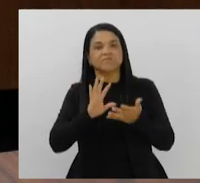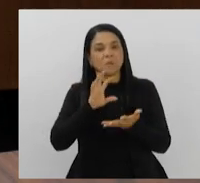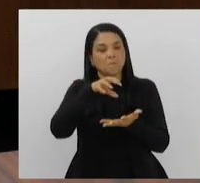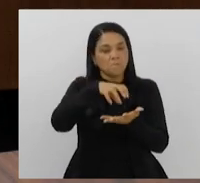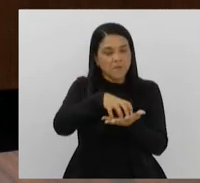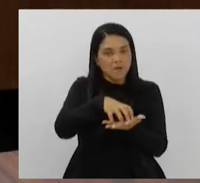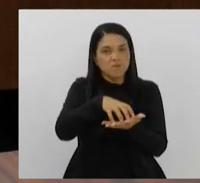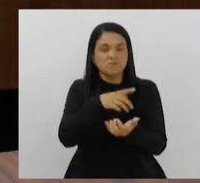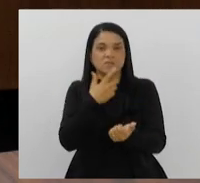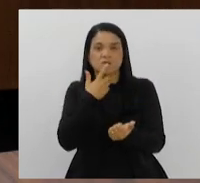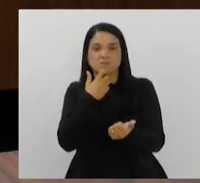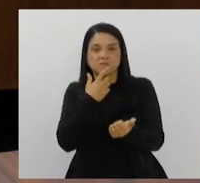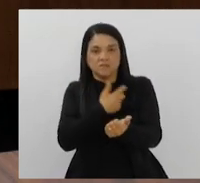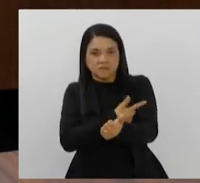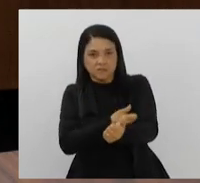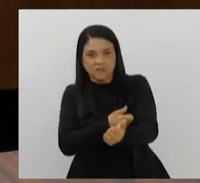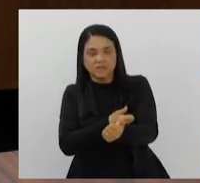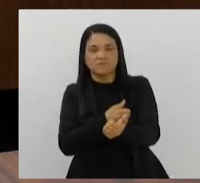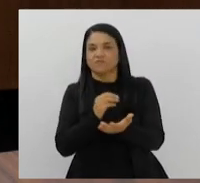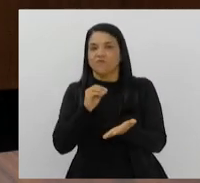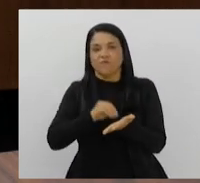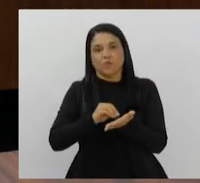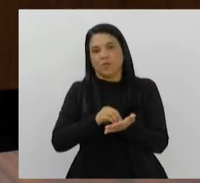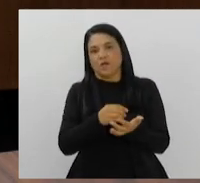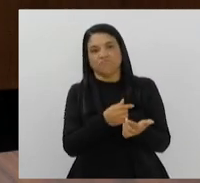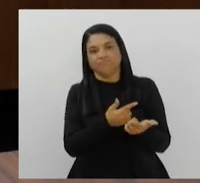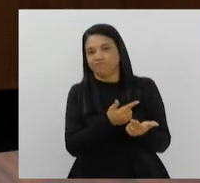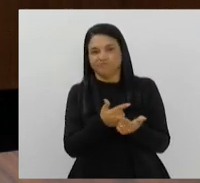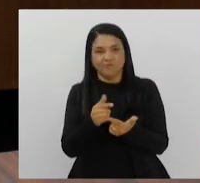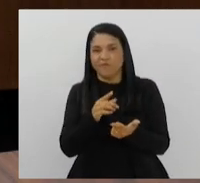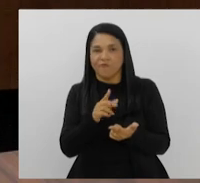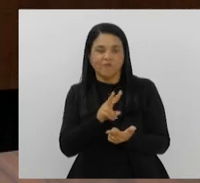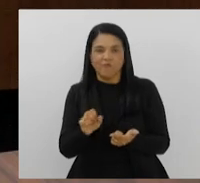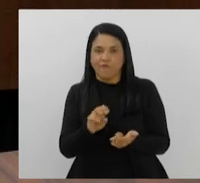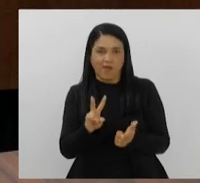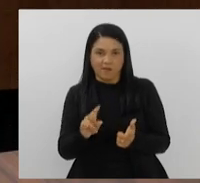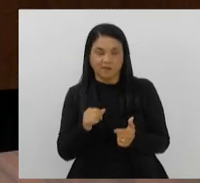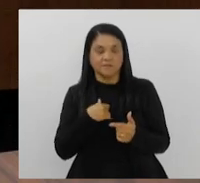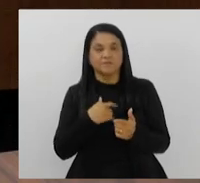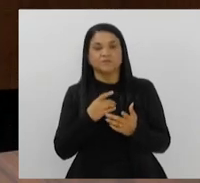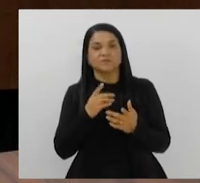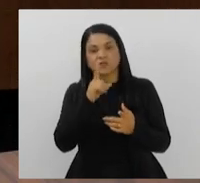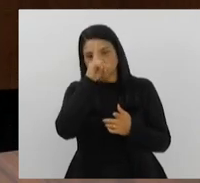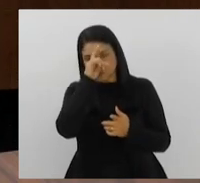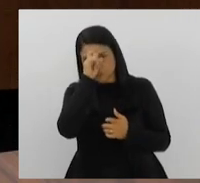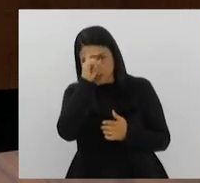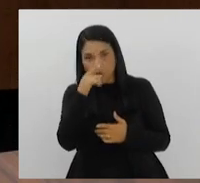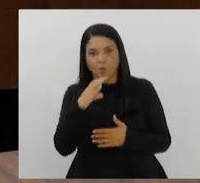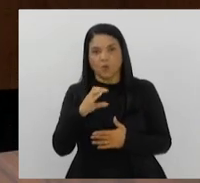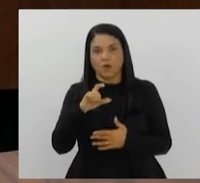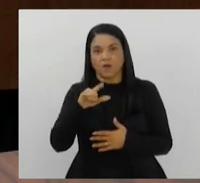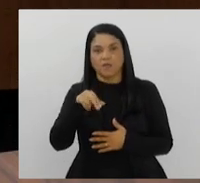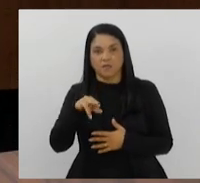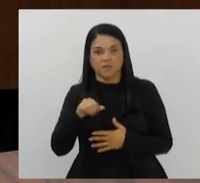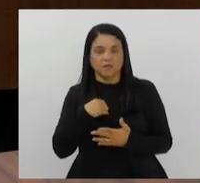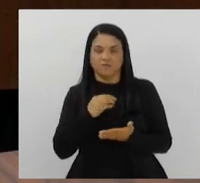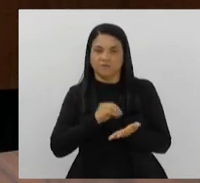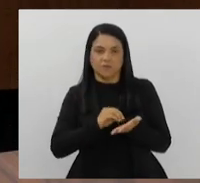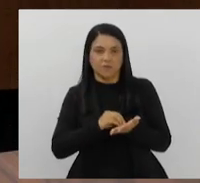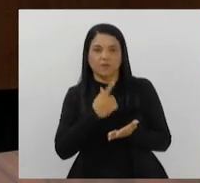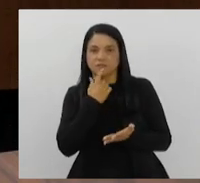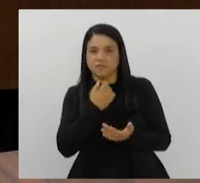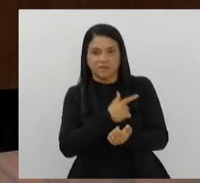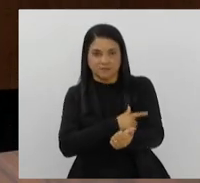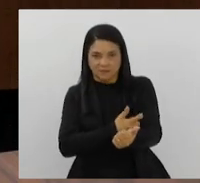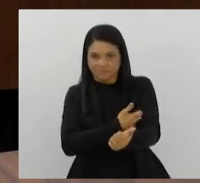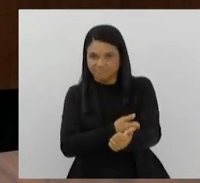faltar, de maneira alguma, sangue em hospitais e clínicas. Então, é um projeto que vai salvar vidas. Isso que é